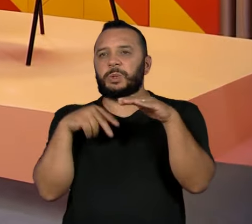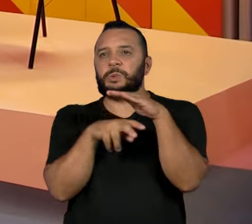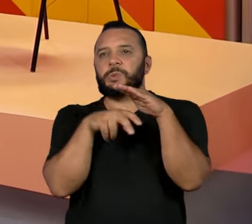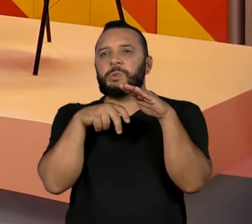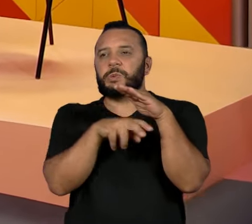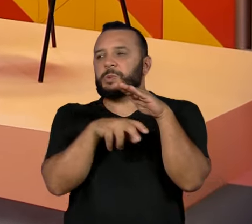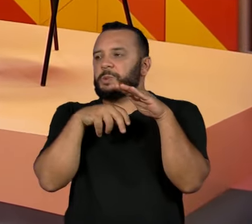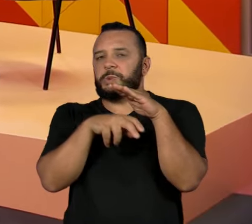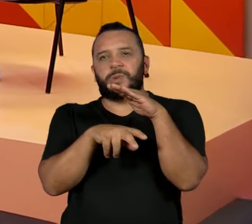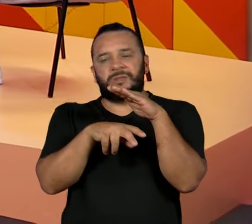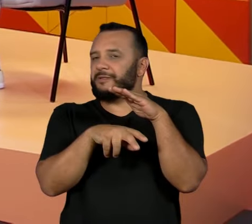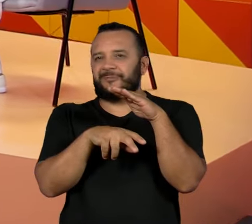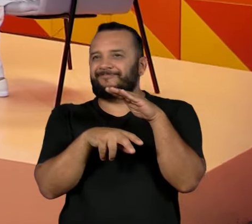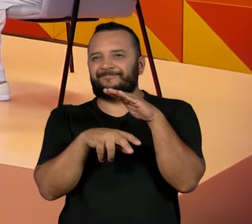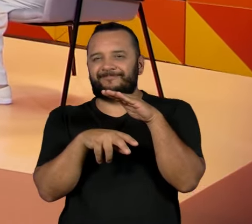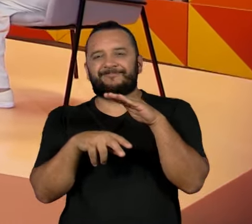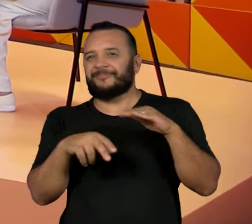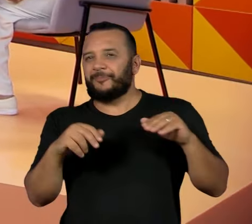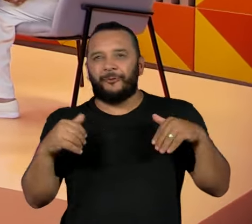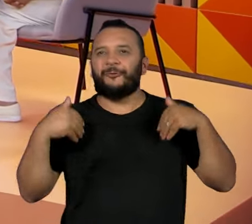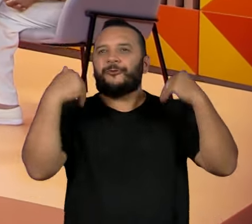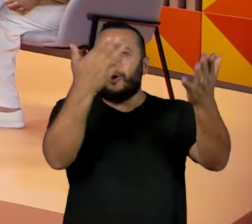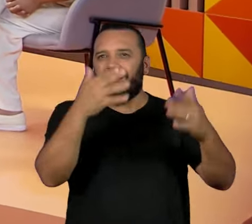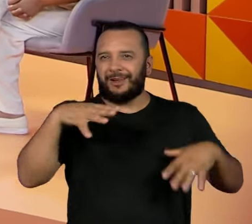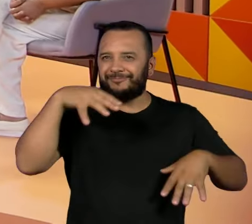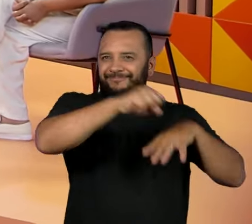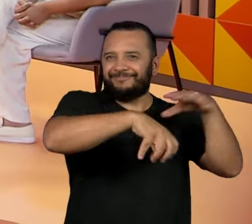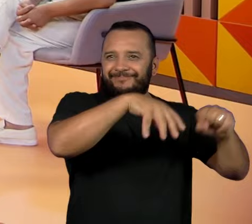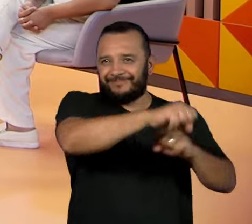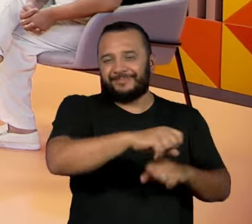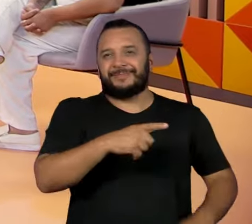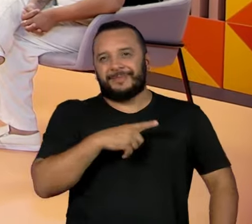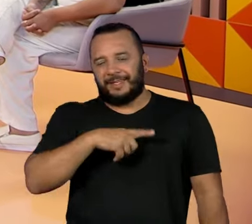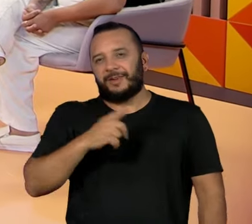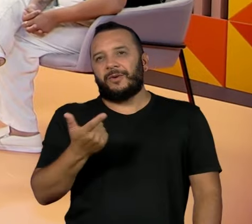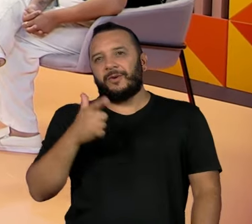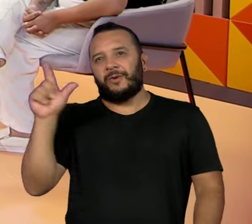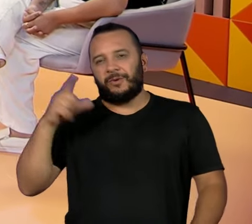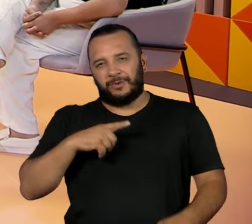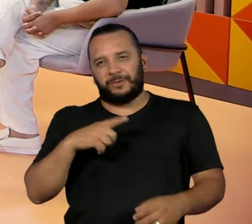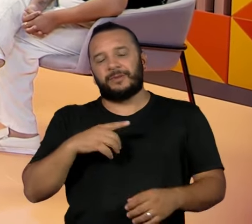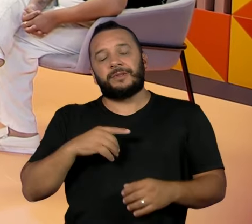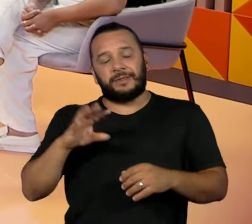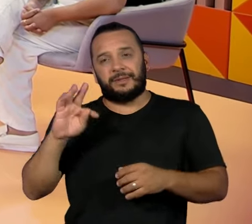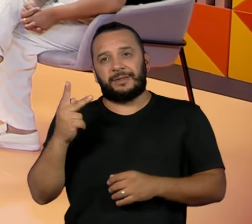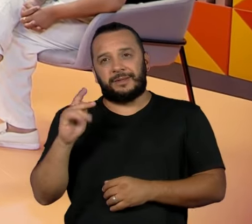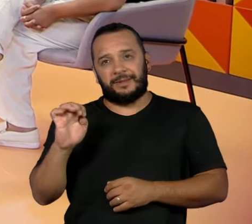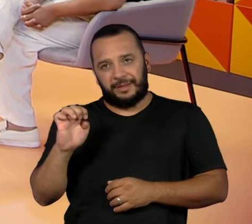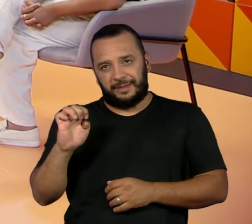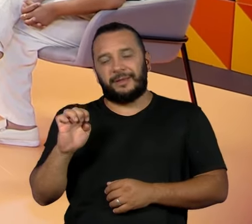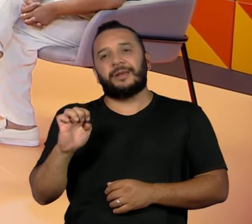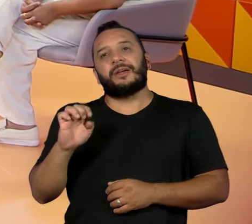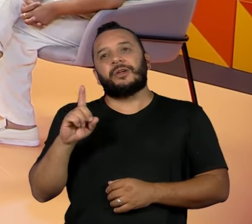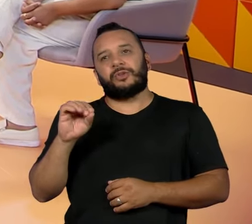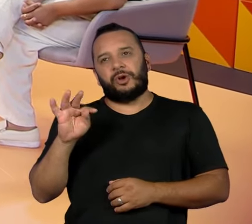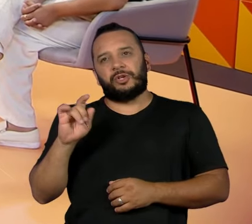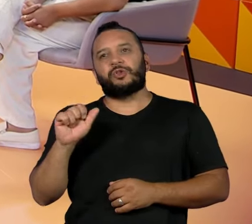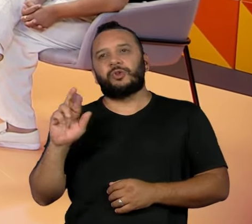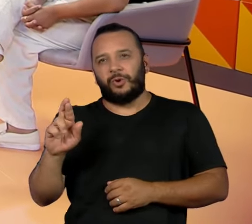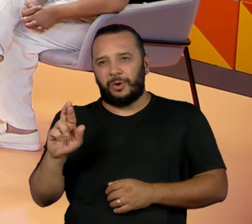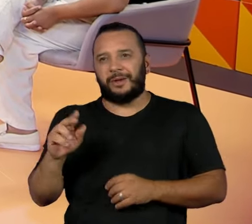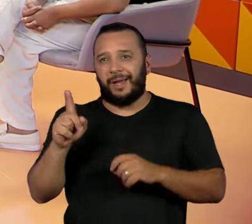daquele afastamento, né, e se colocou. Tem um outro importante, hoje o The Doctor está fazendo muito sucesso. Então, também,